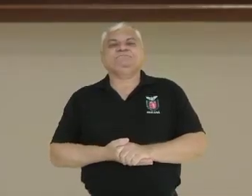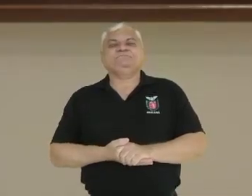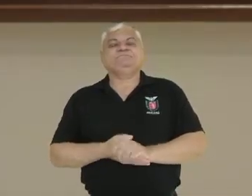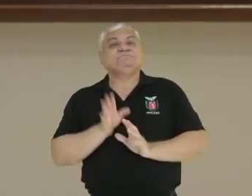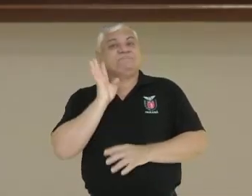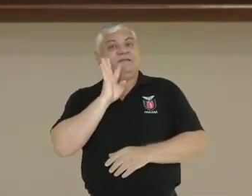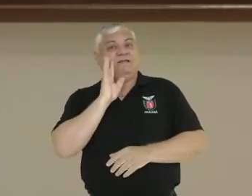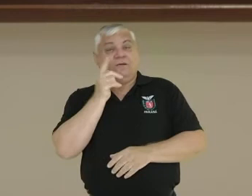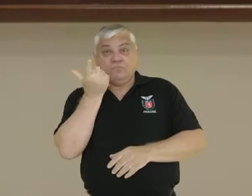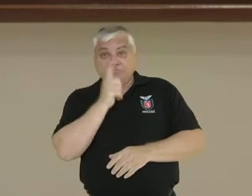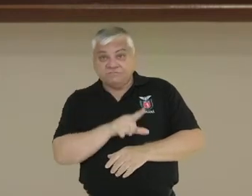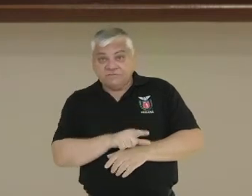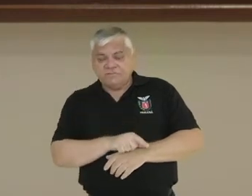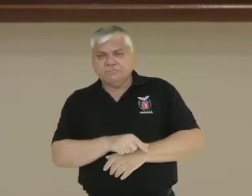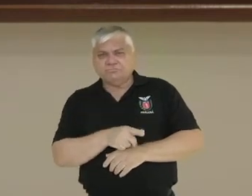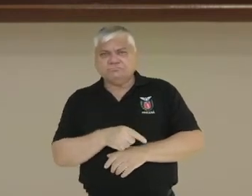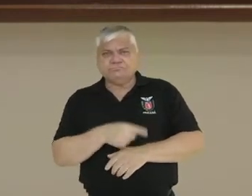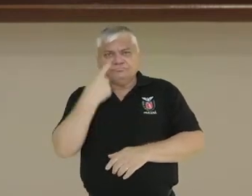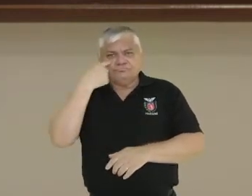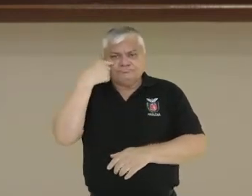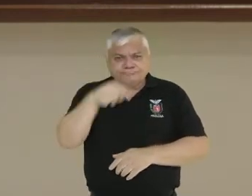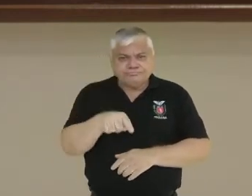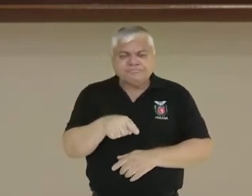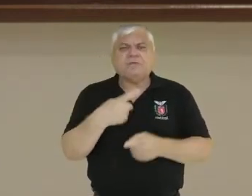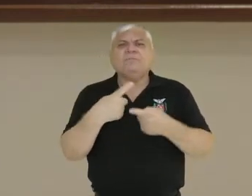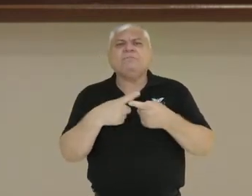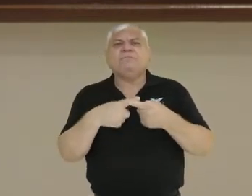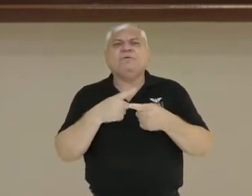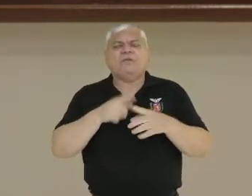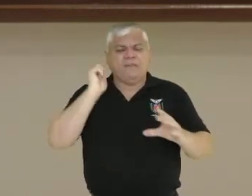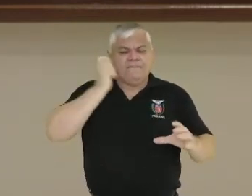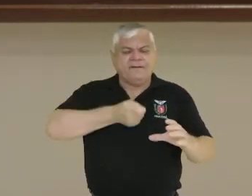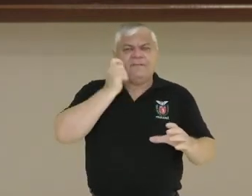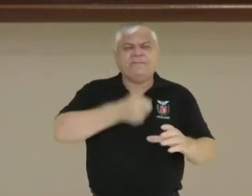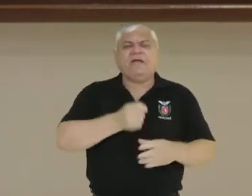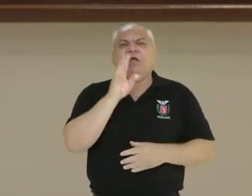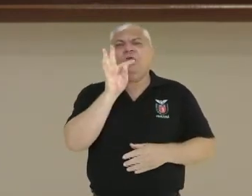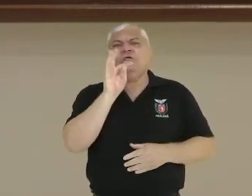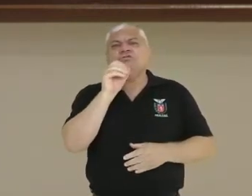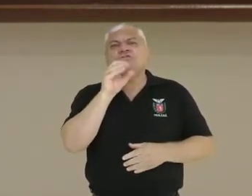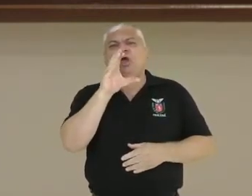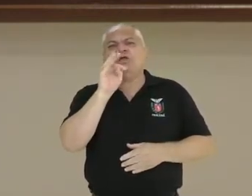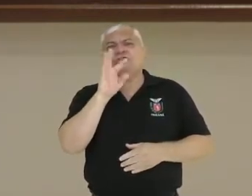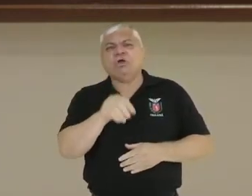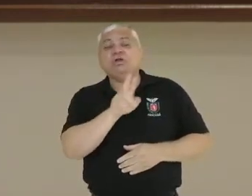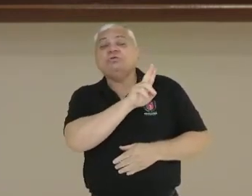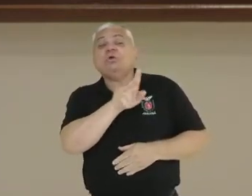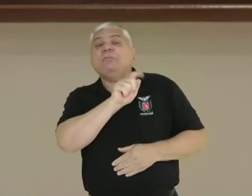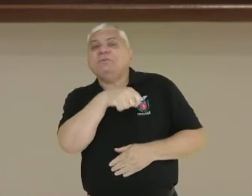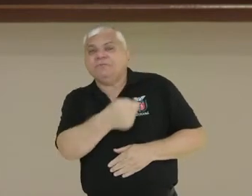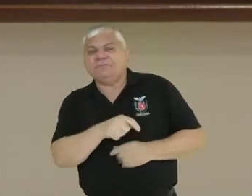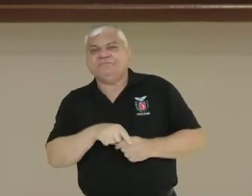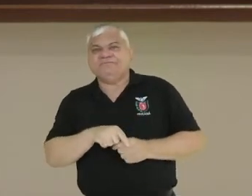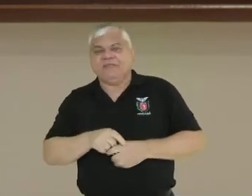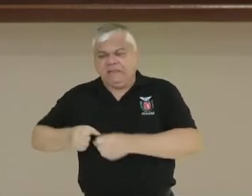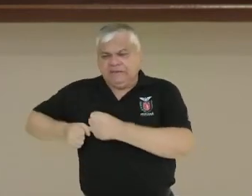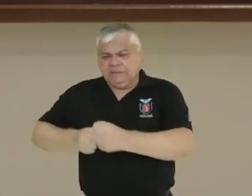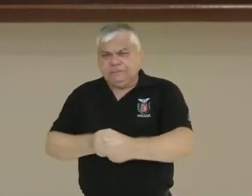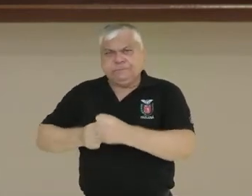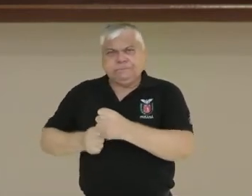Legal, e aí? Você descobriu então qual relação então que existe, entre a forma ali